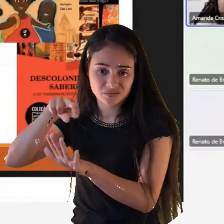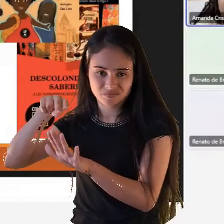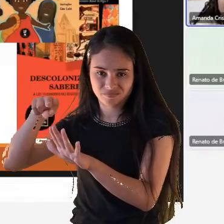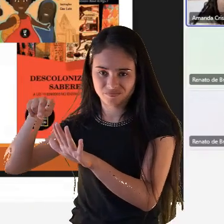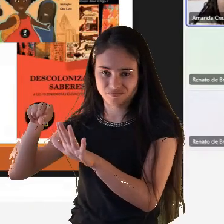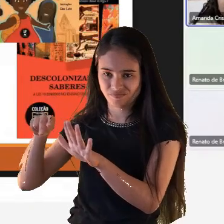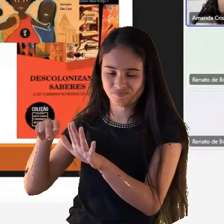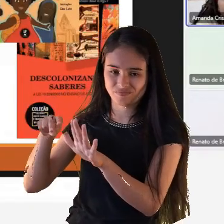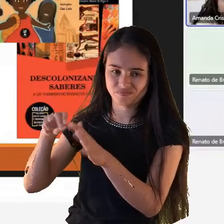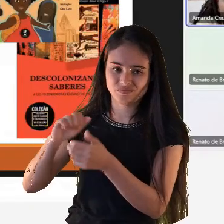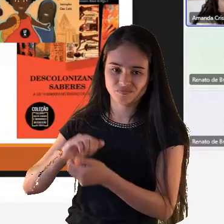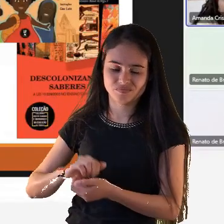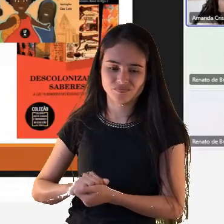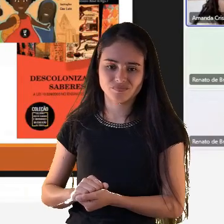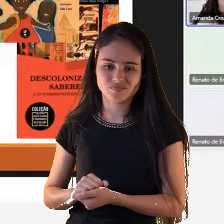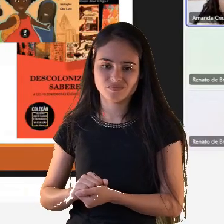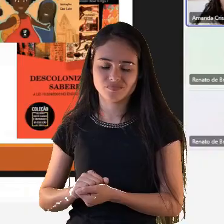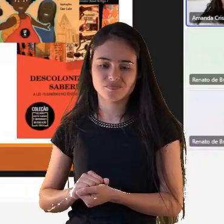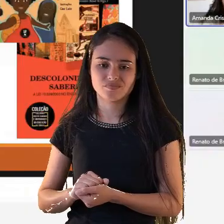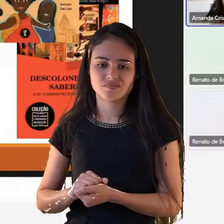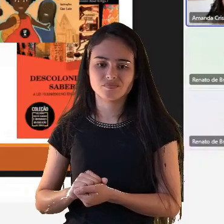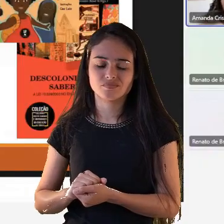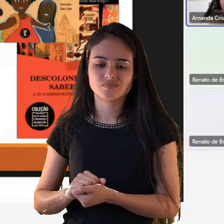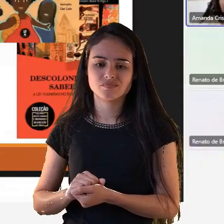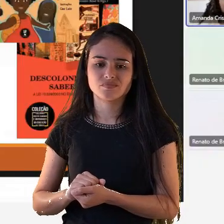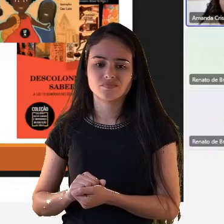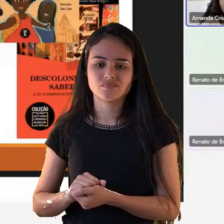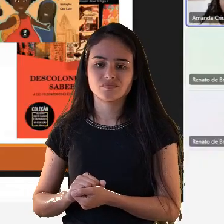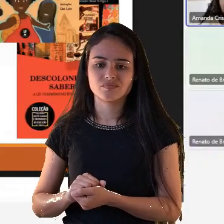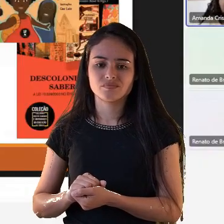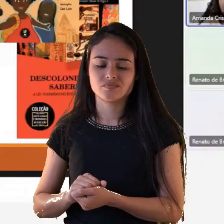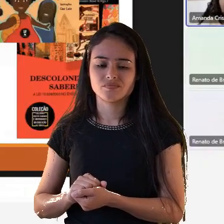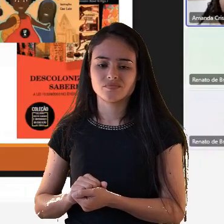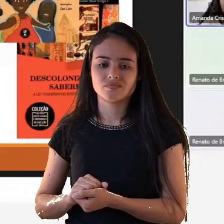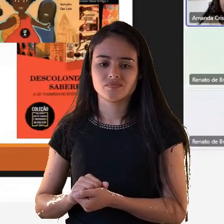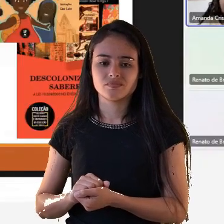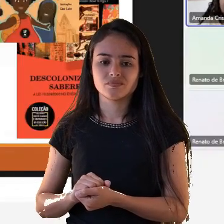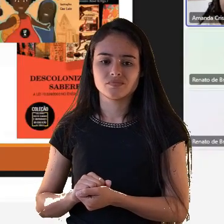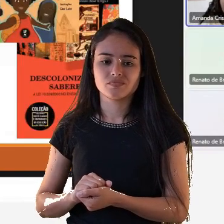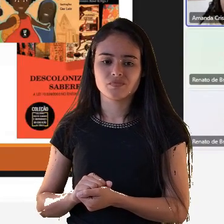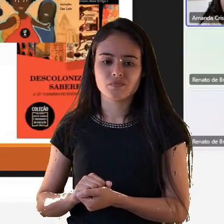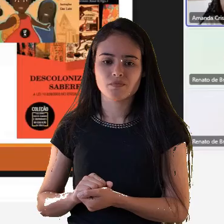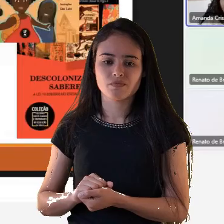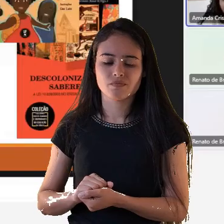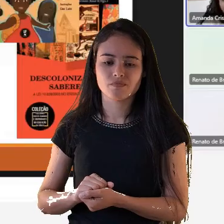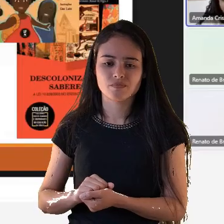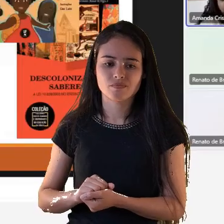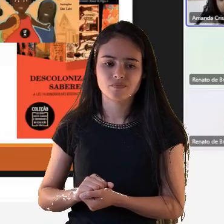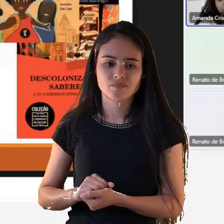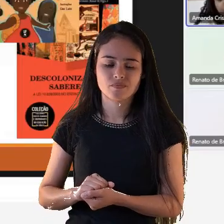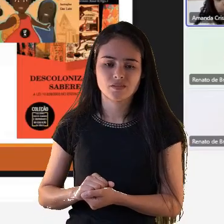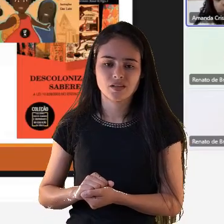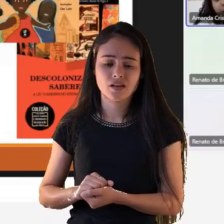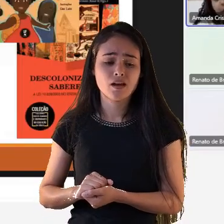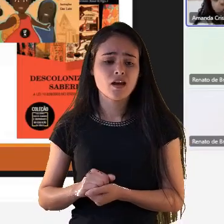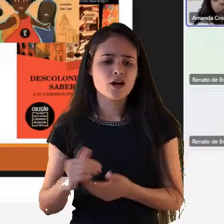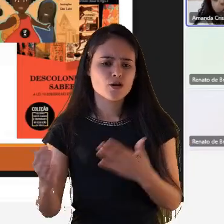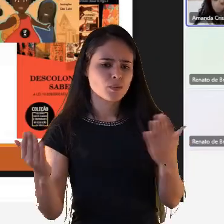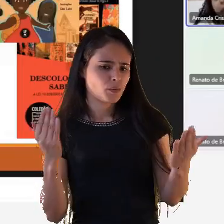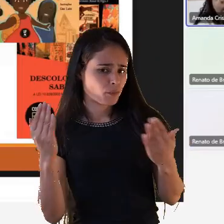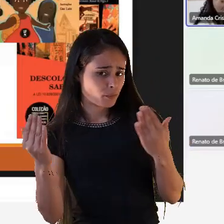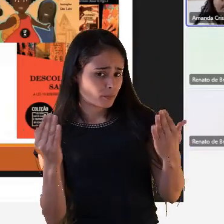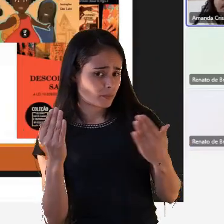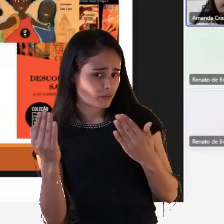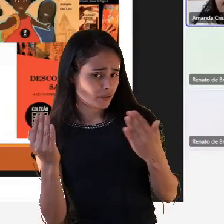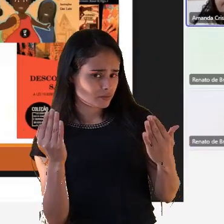realmente contar, né, é muito aquilo que o Tiago faz também no projeto Quirino,